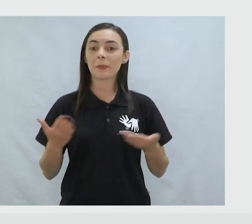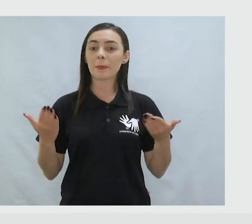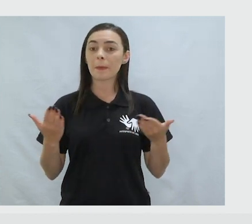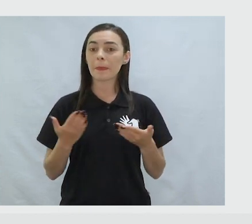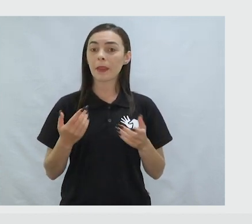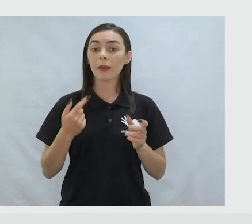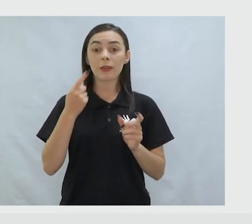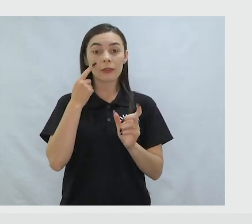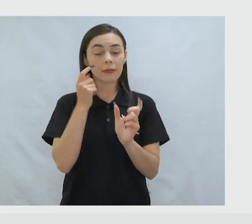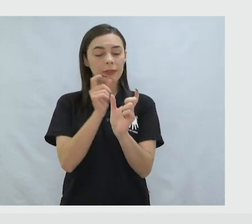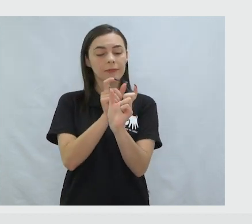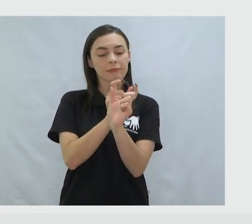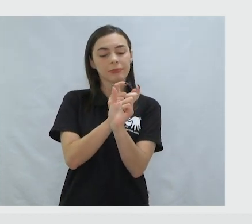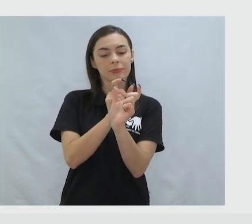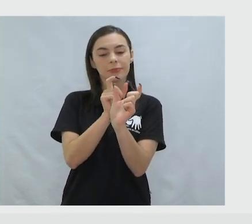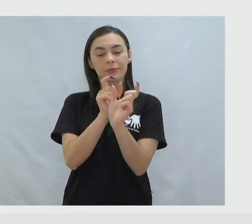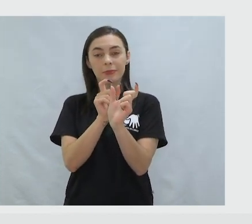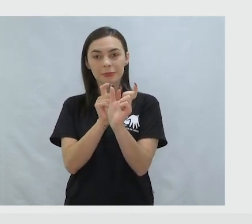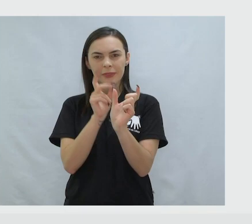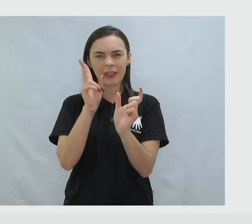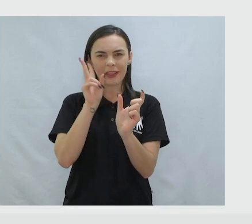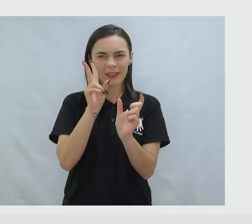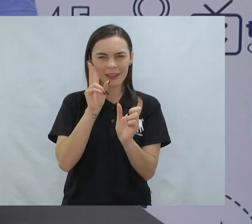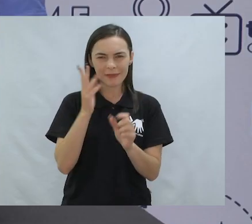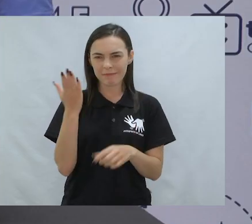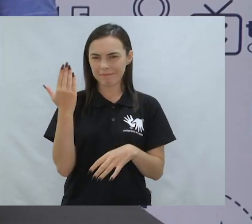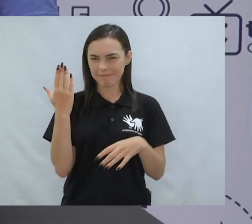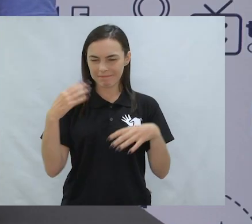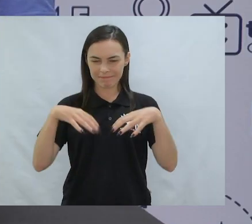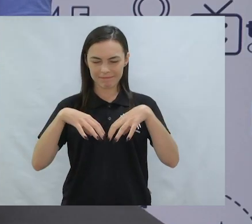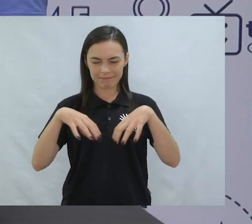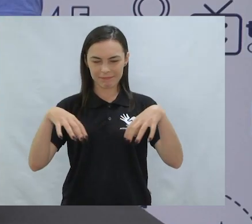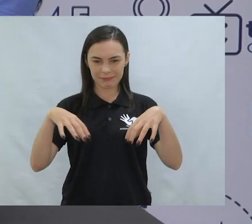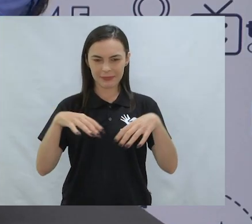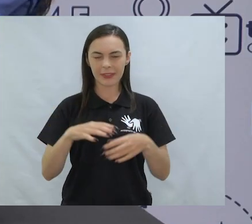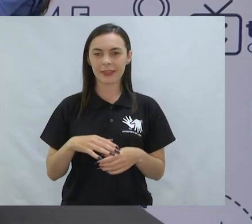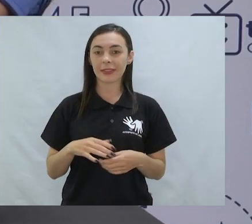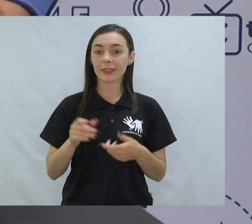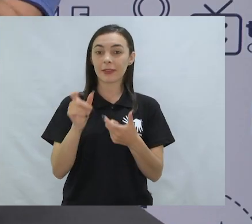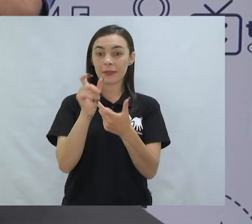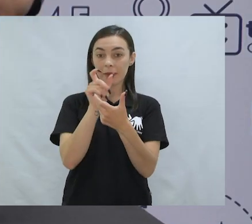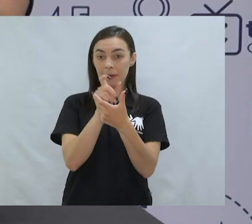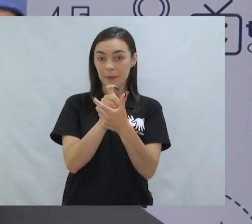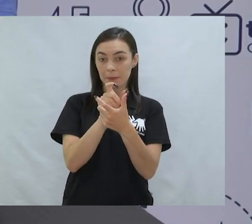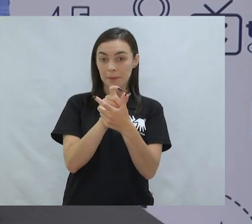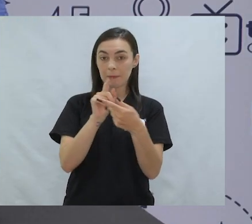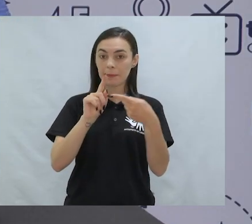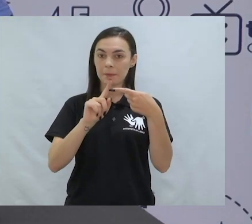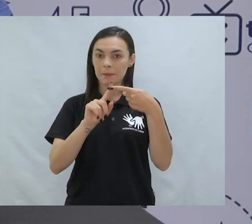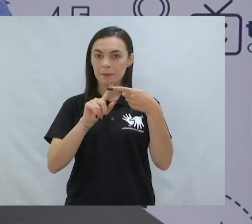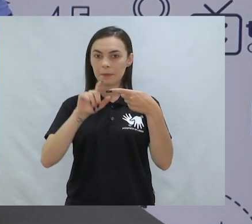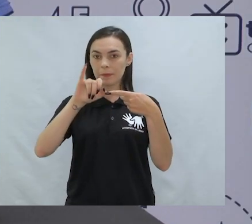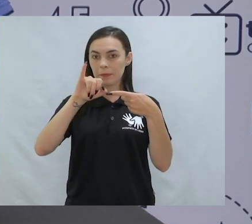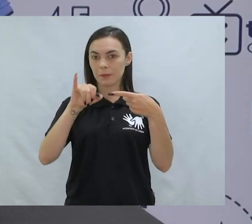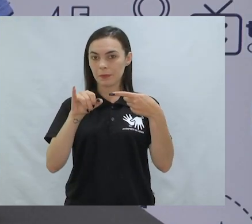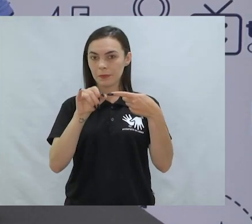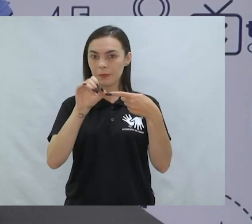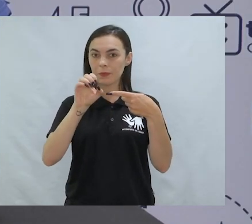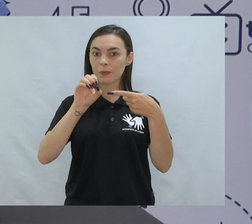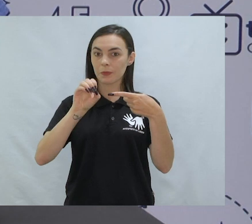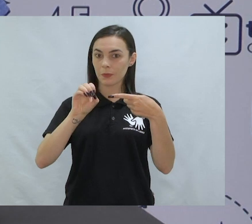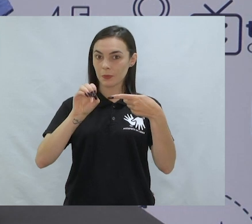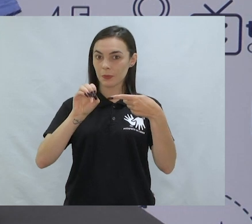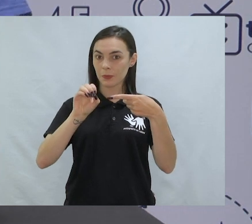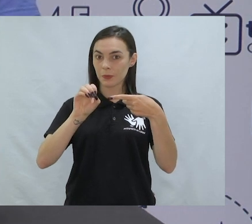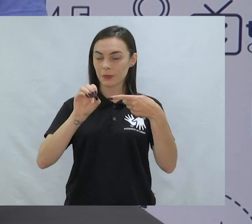Agora, nós vamos ver as sílabas. Lembram que nós separamos? Então, nós temos a primeira sílaba é